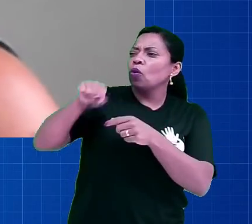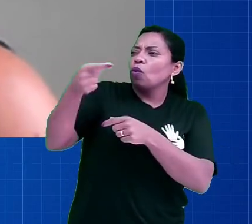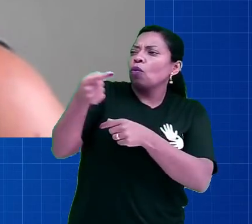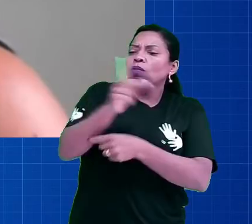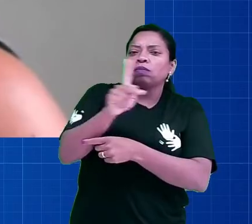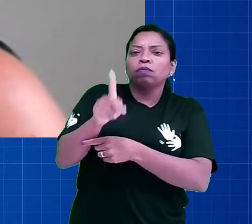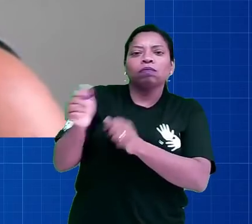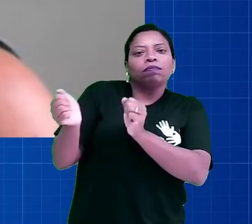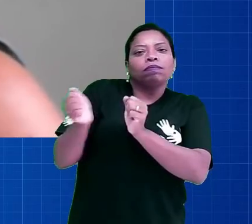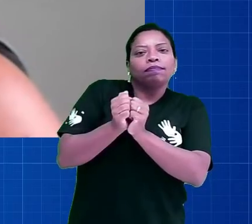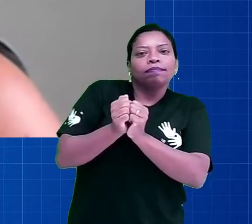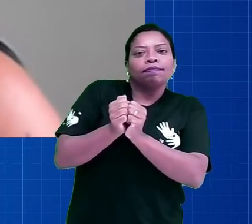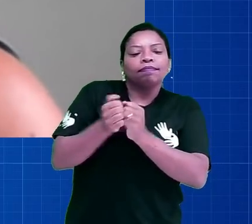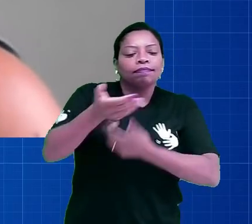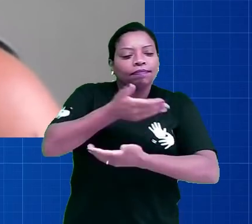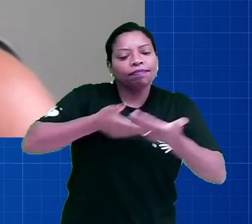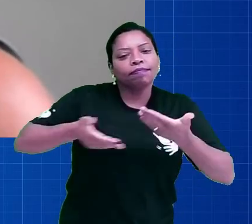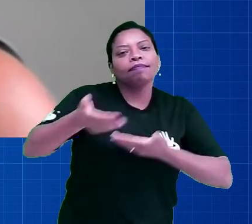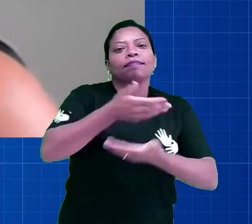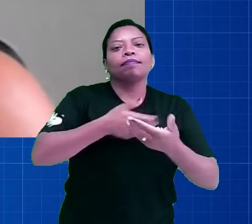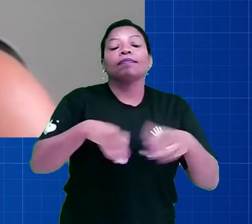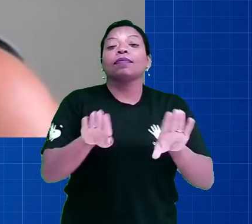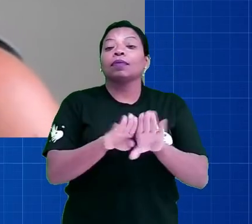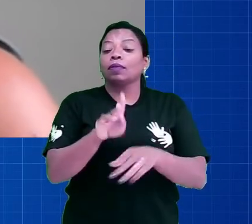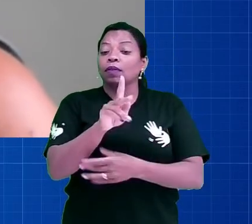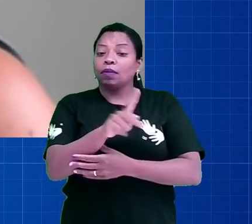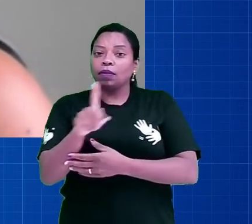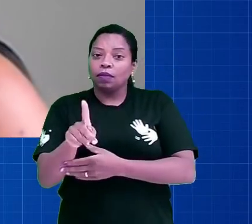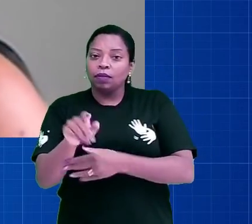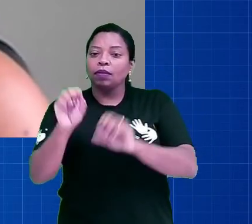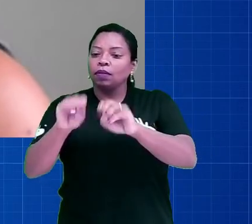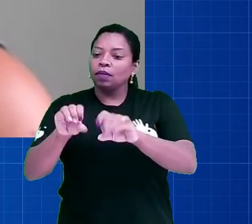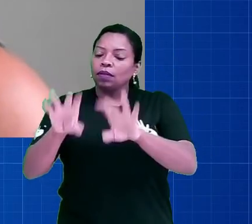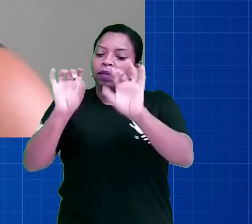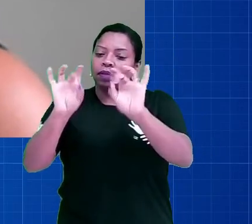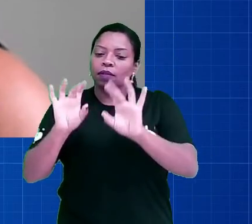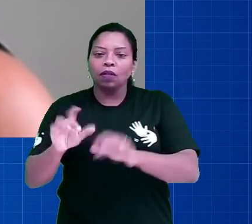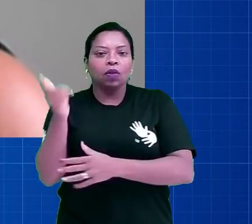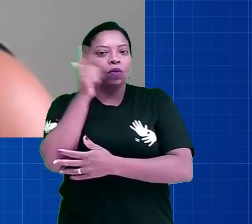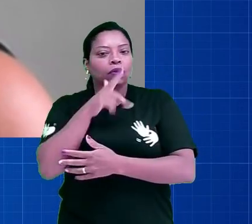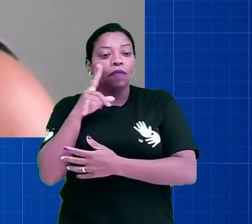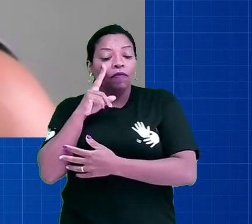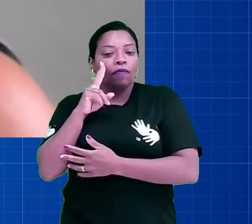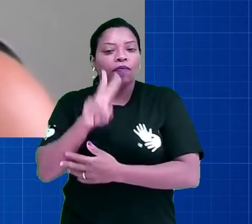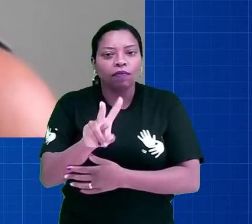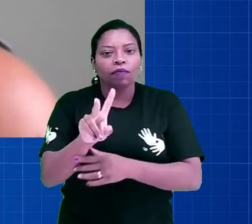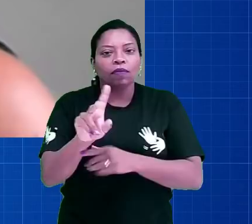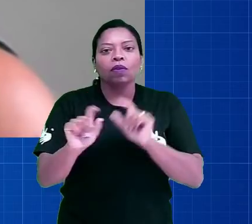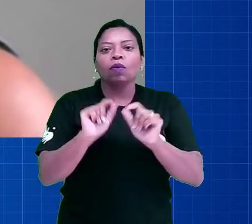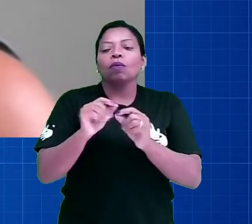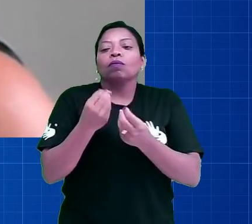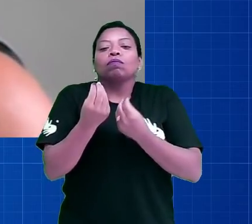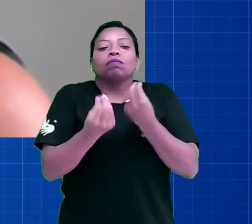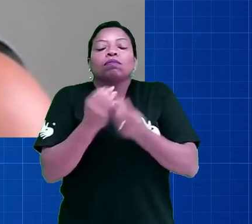também têm essa visão de uma outra pessoa ali em sala, e as próprias meninas da multifuncional que conseguem ver